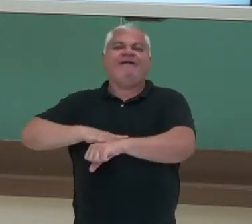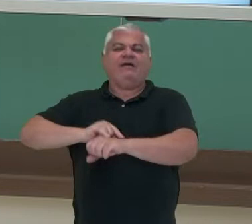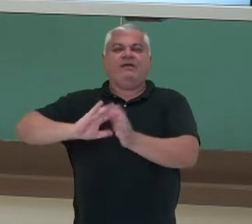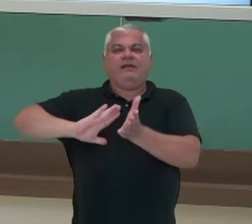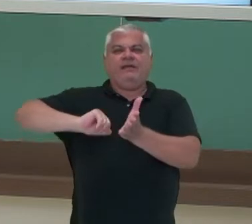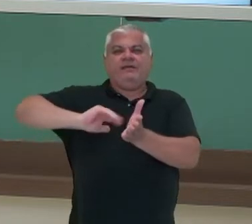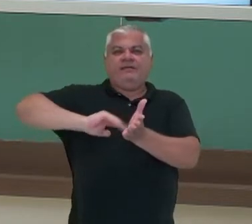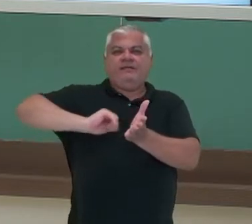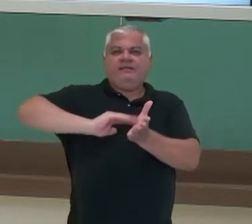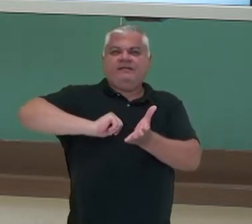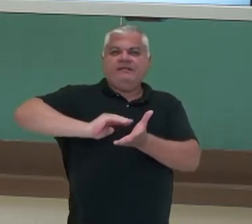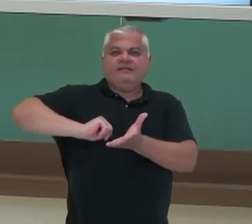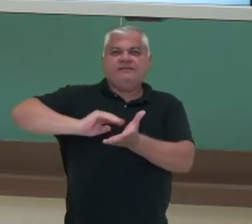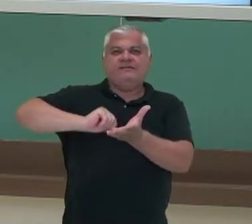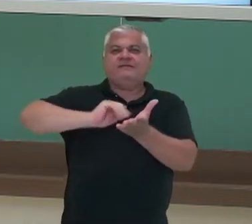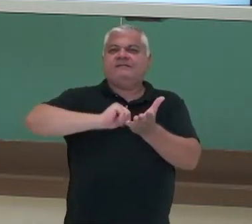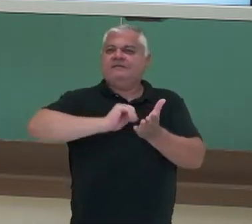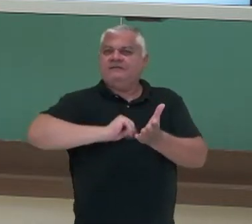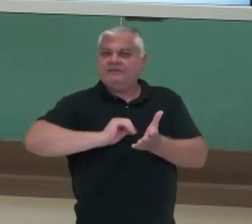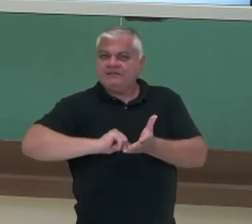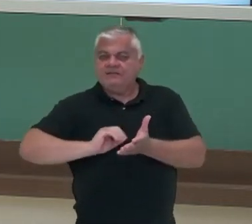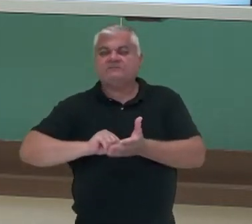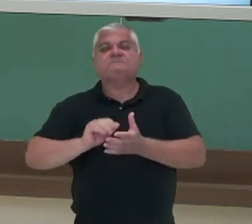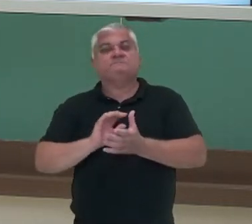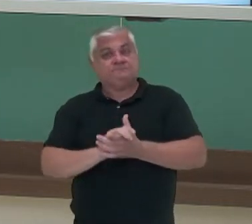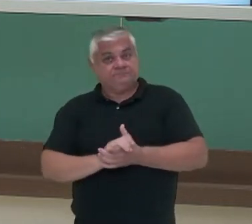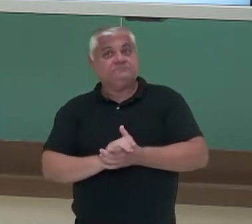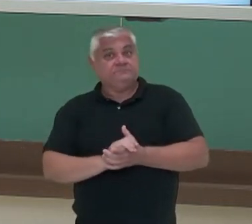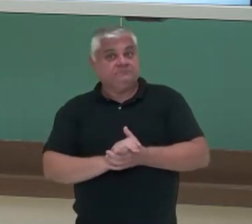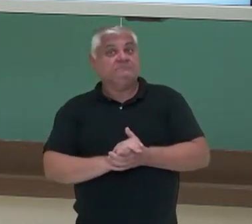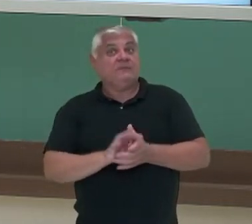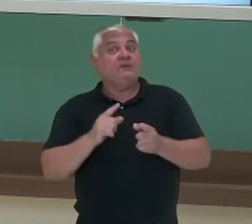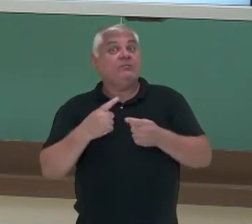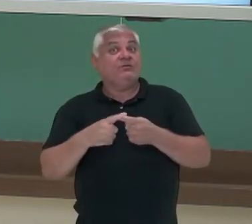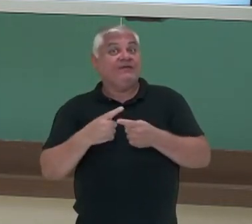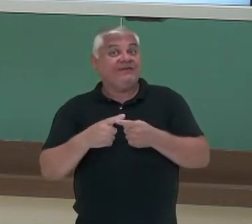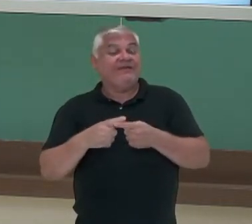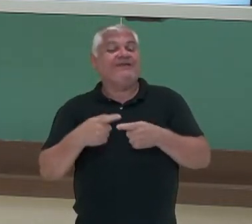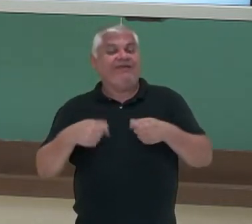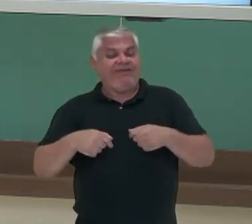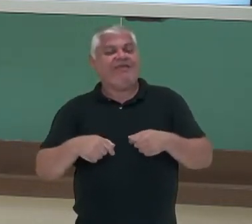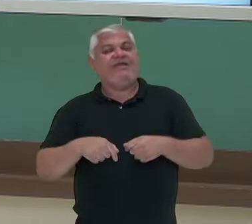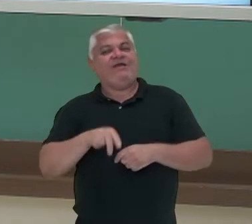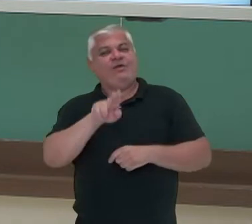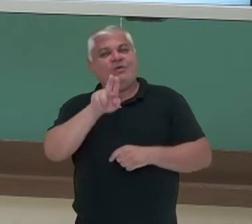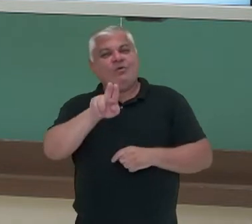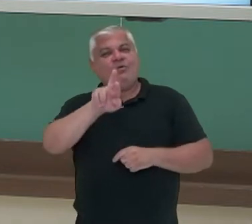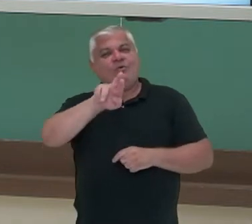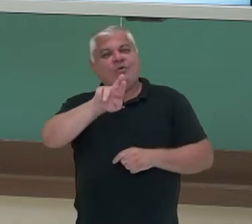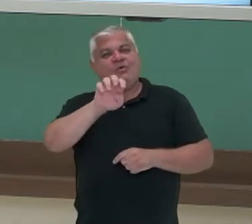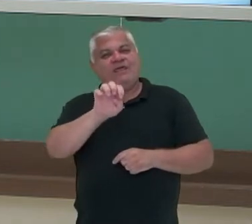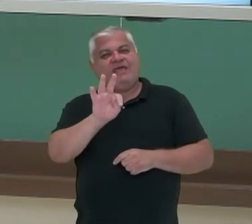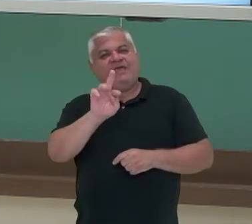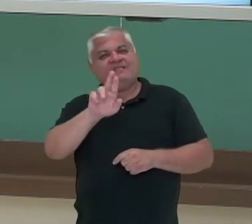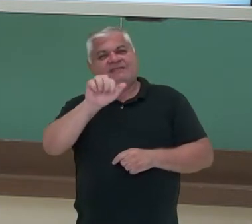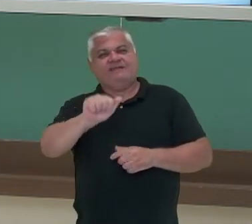retirado, expelido do nosso corpo através do canal da